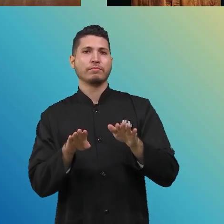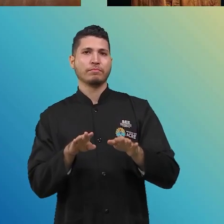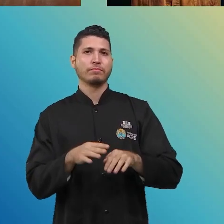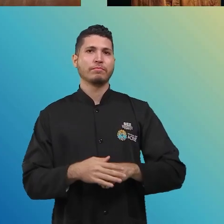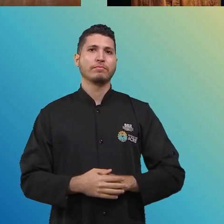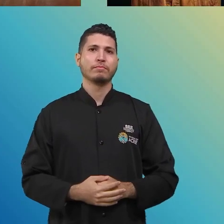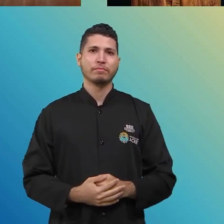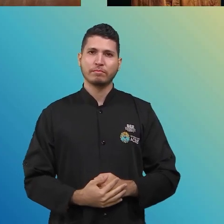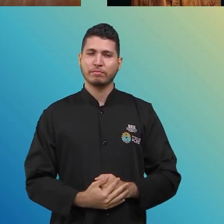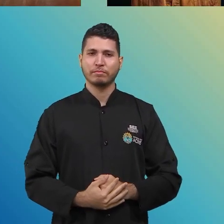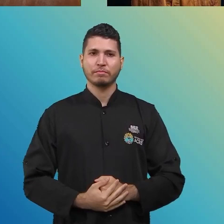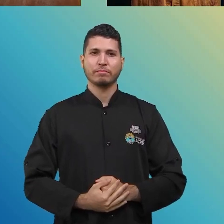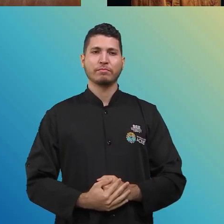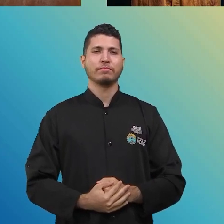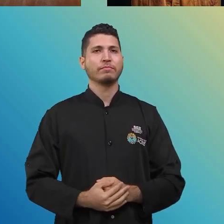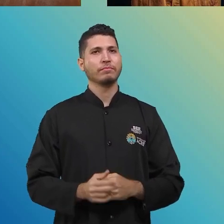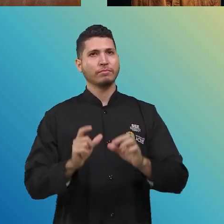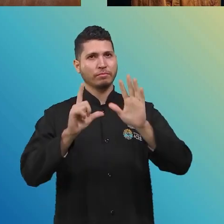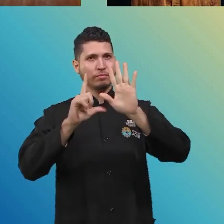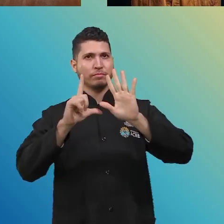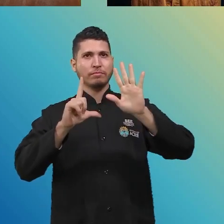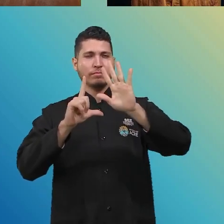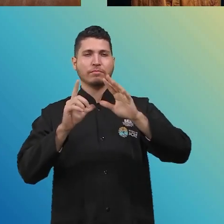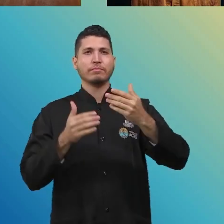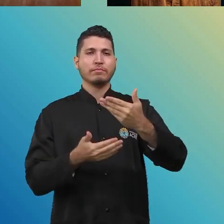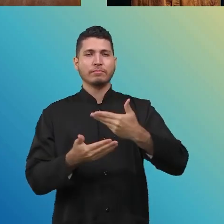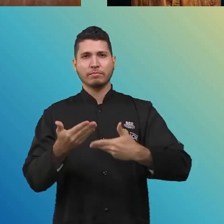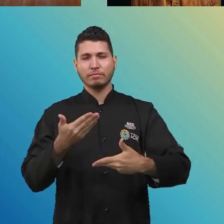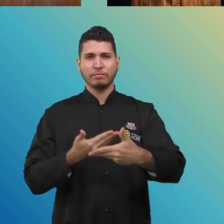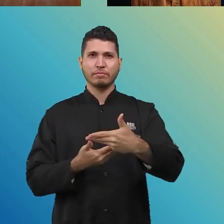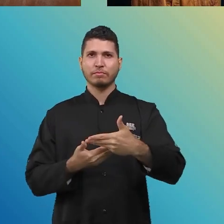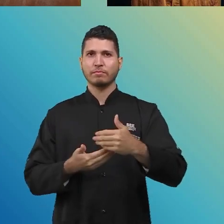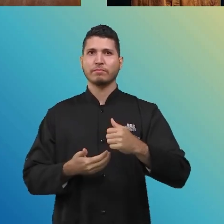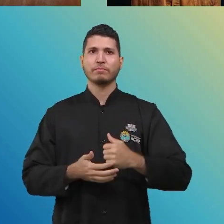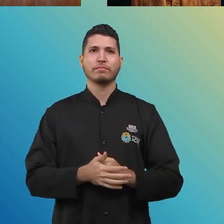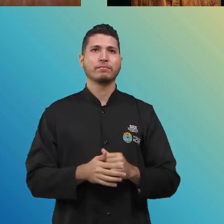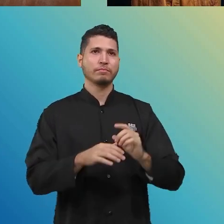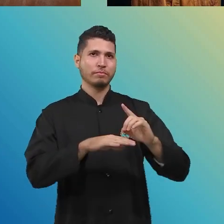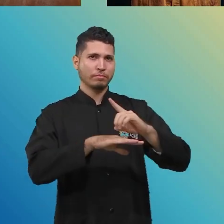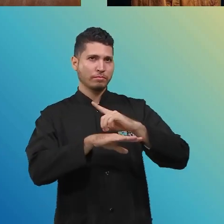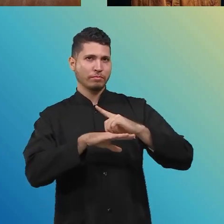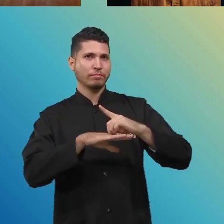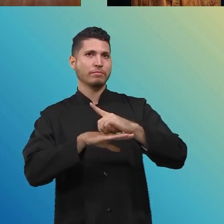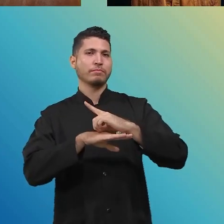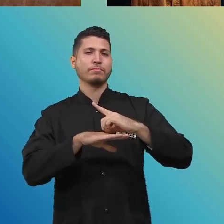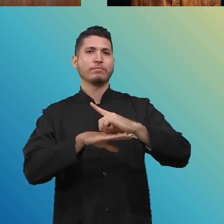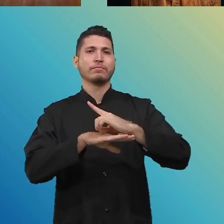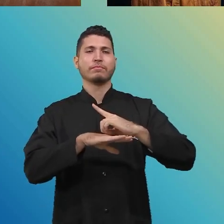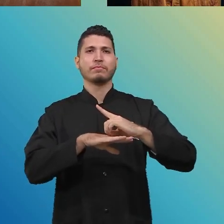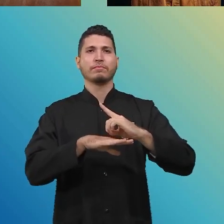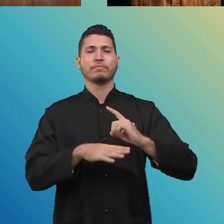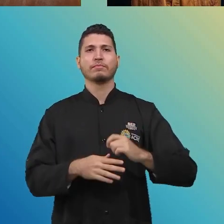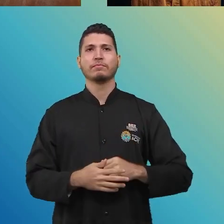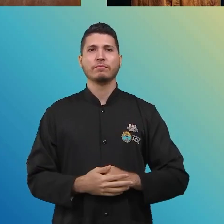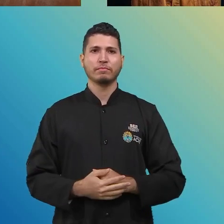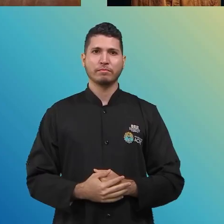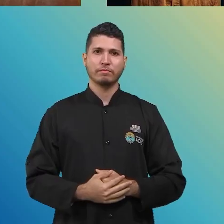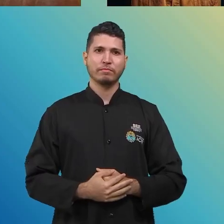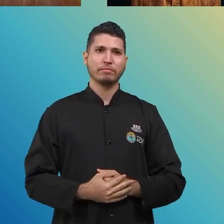gente, tudo isso é uma plataforma interativa, uma plataforma digital. Existem como